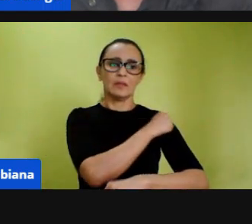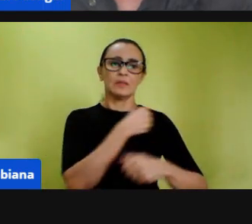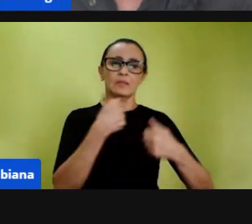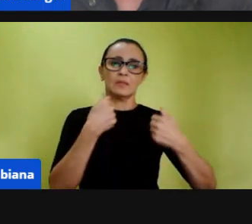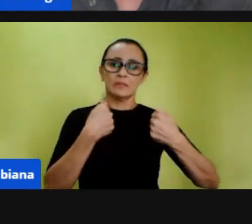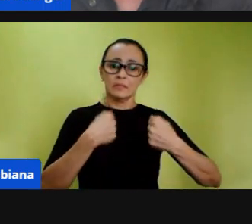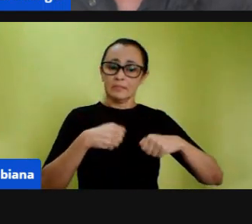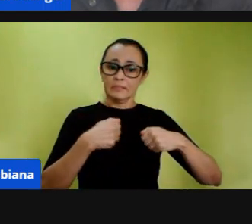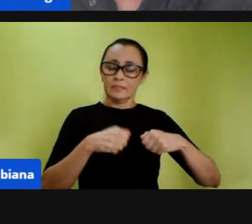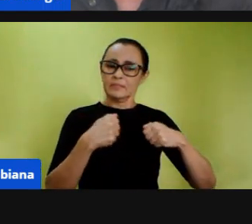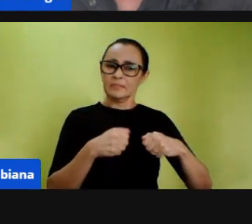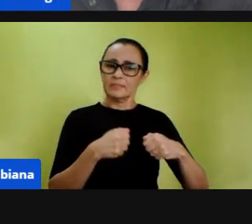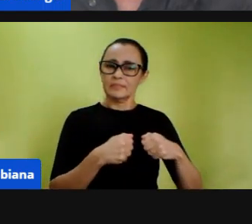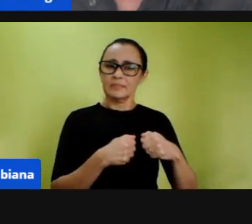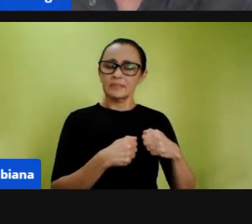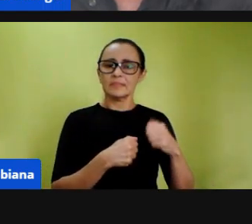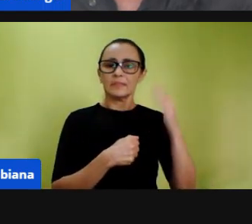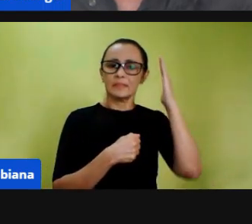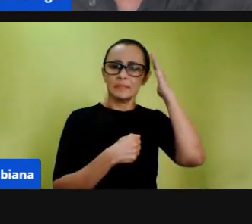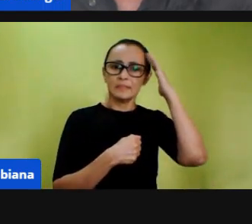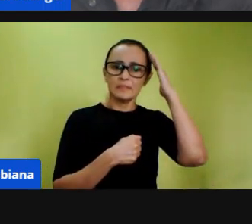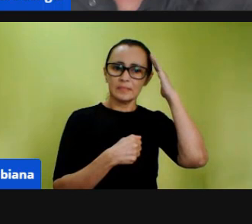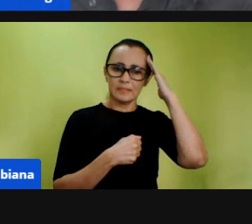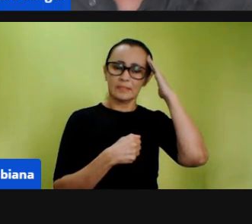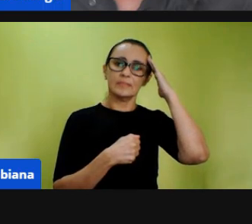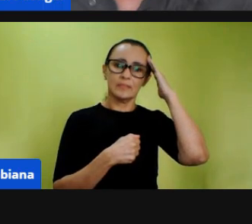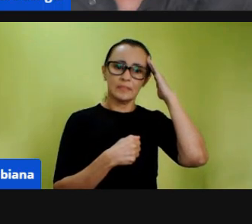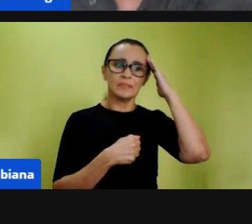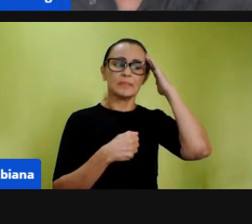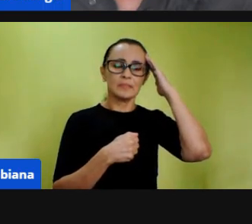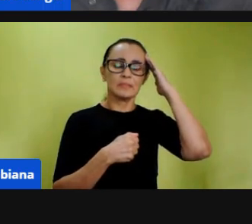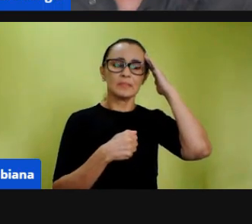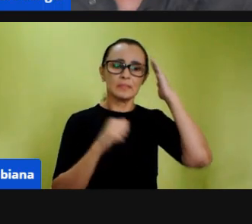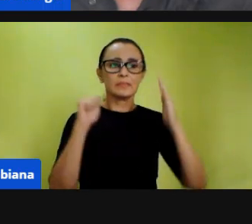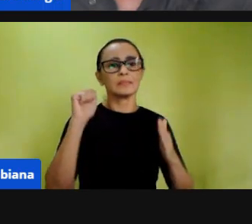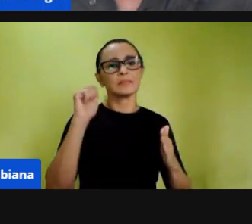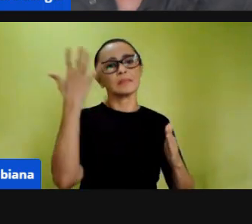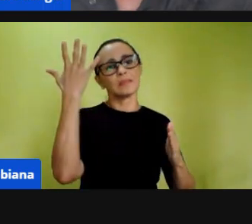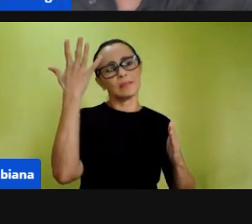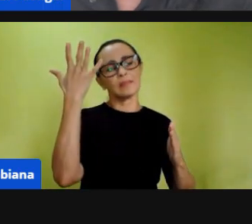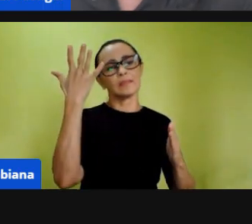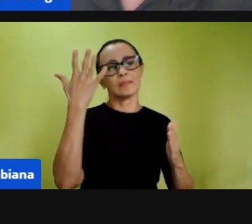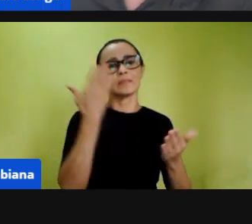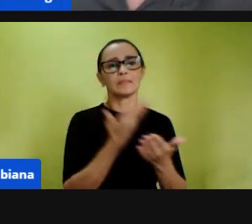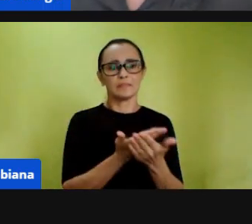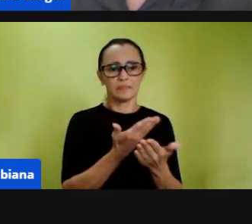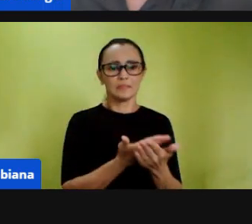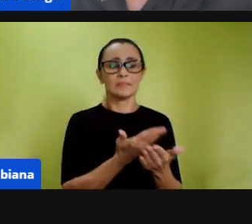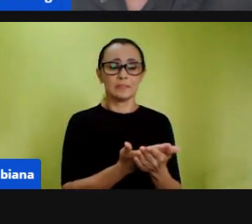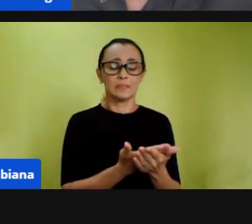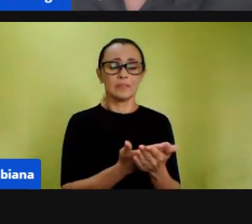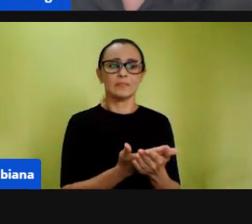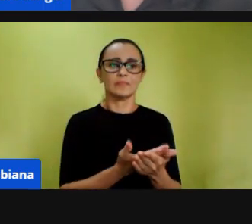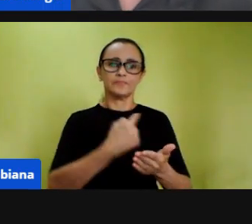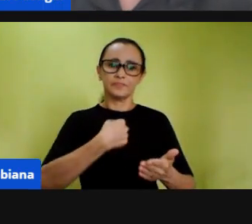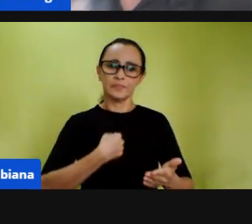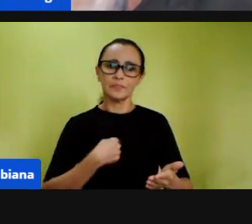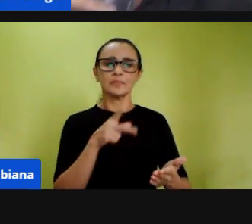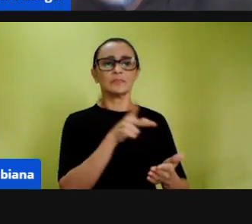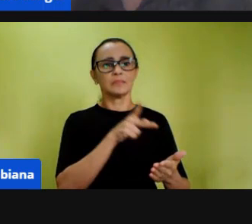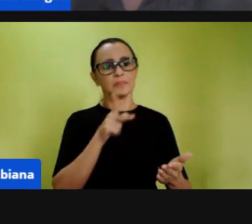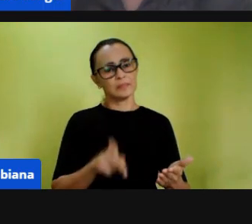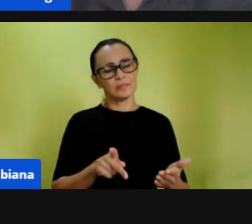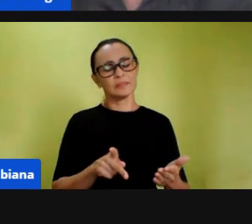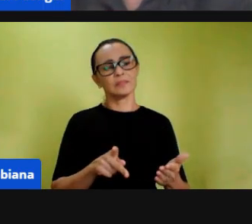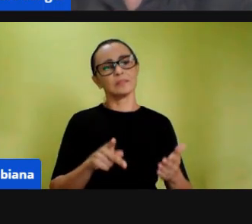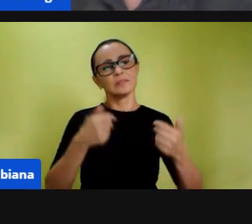caso, eu preciso ministrar essa aula para ele, eu sou a professora dele, e eu preciso finalizar essa aula